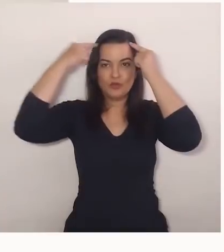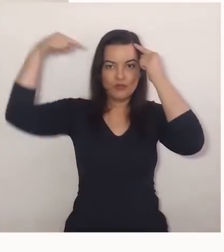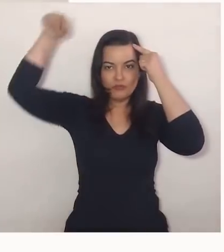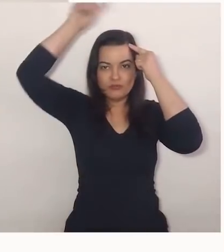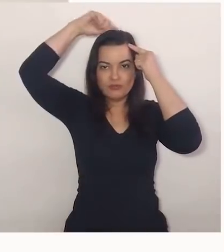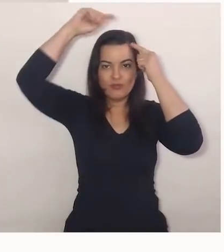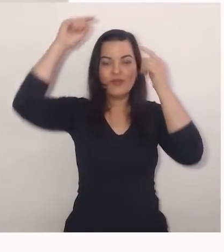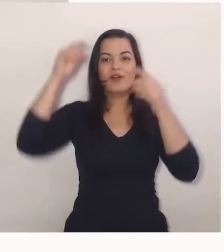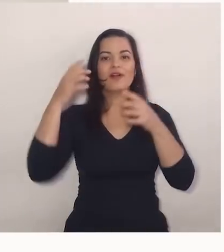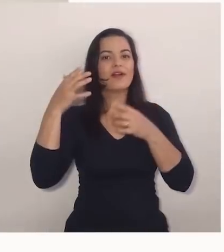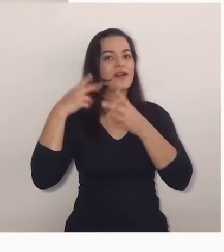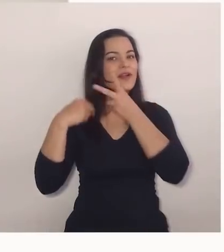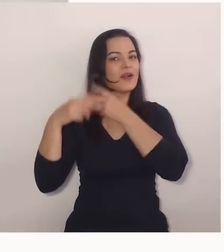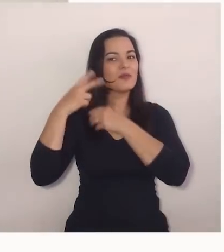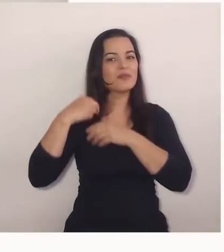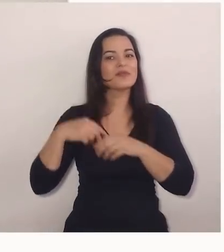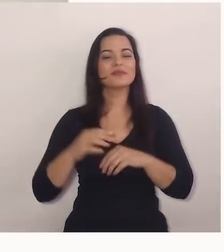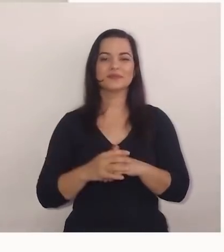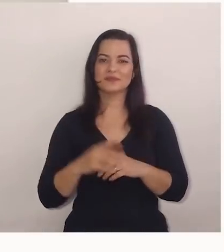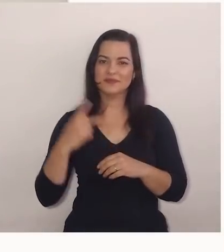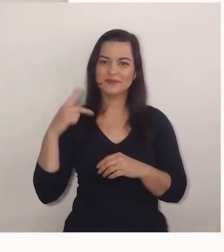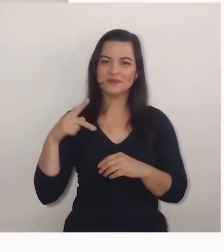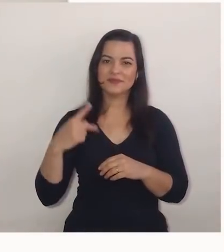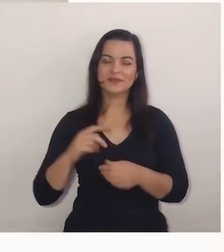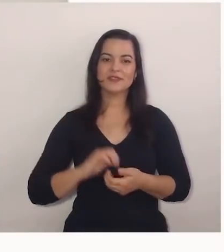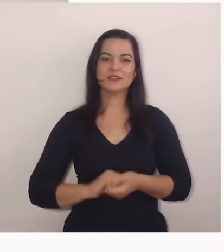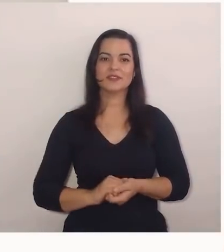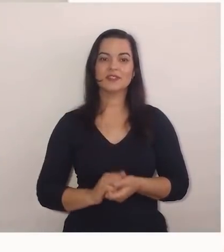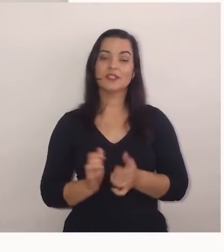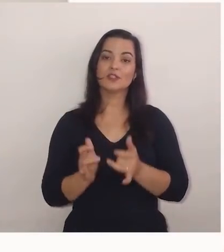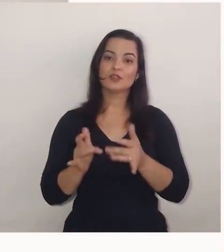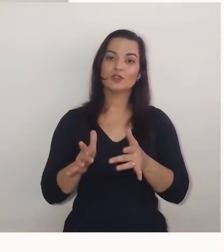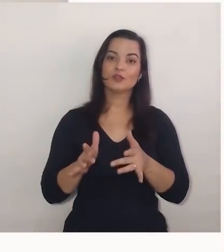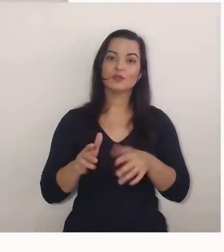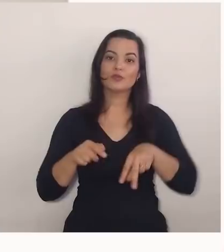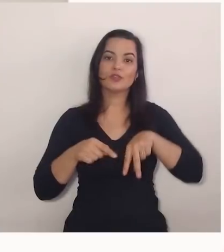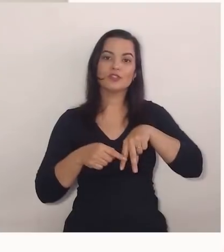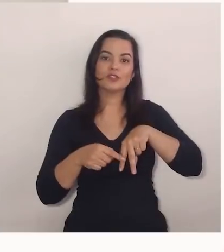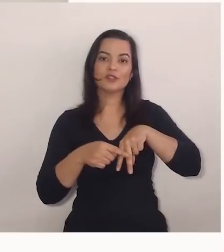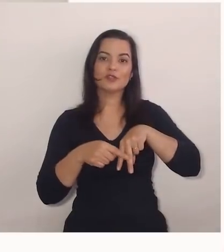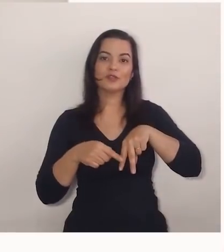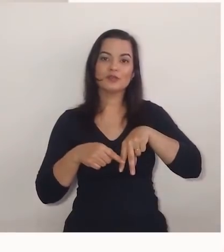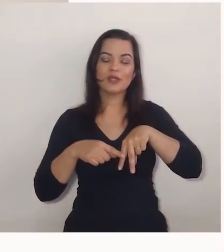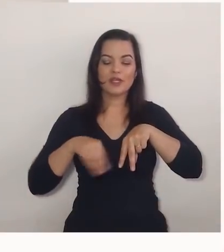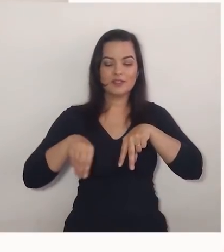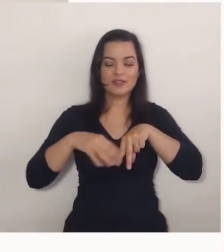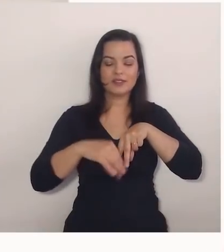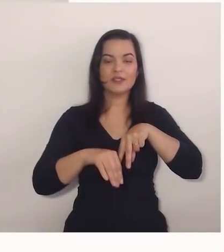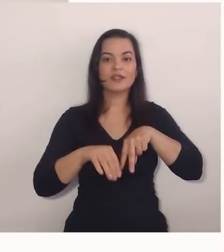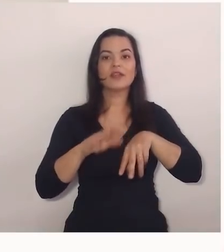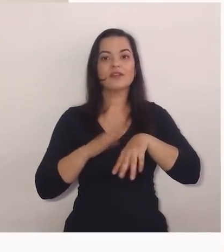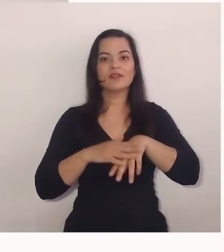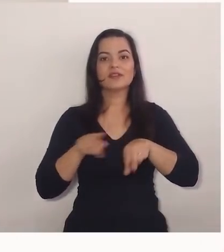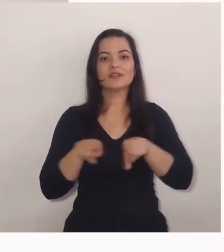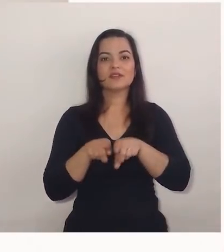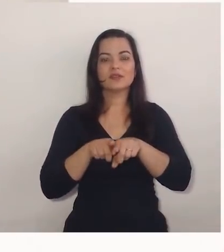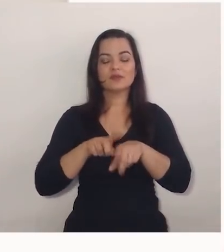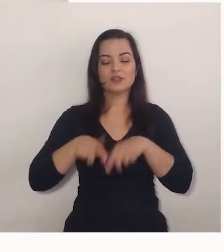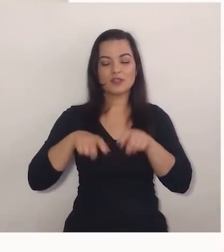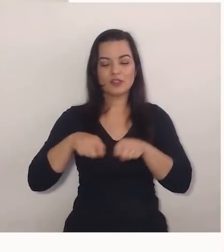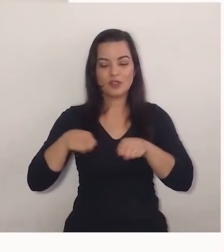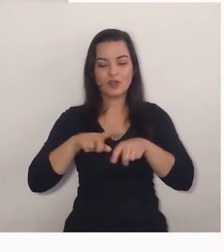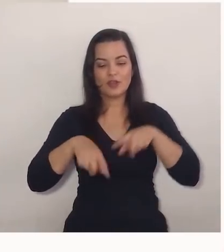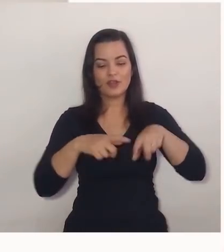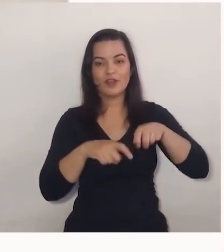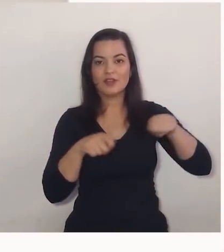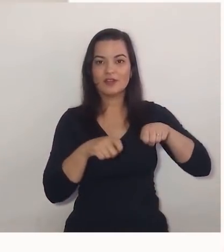boneca. Sobraram essas 2 partes, que serão as pernas. Então também faremos um nó nessa parte